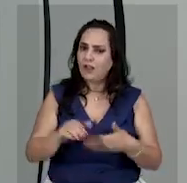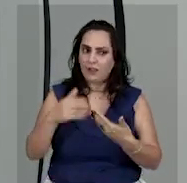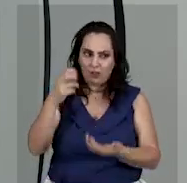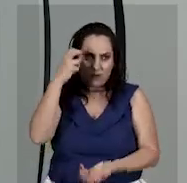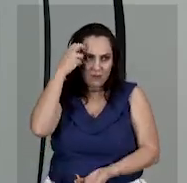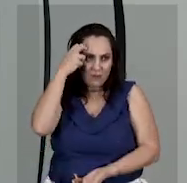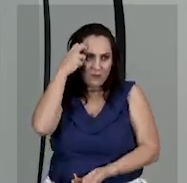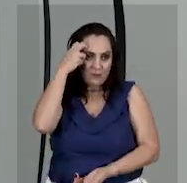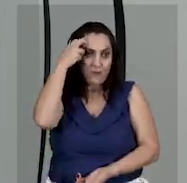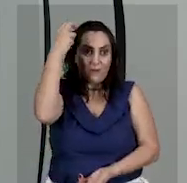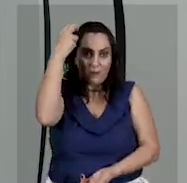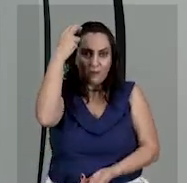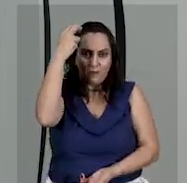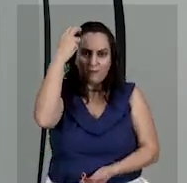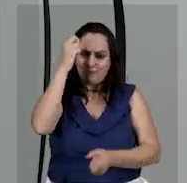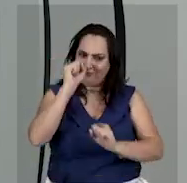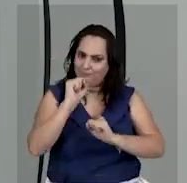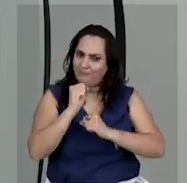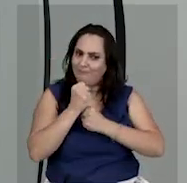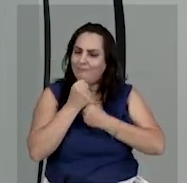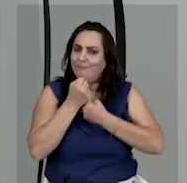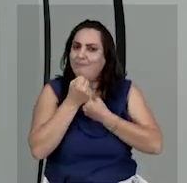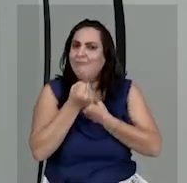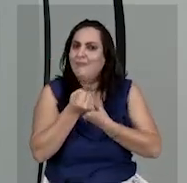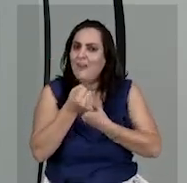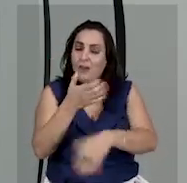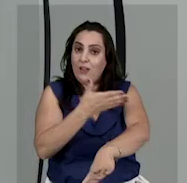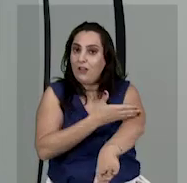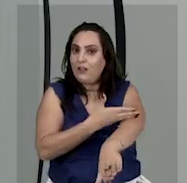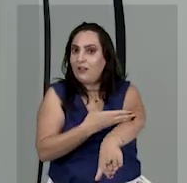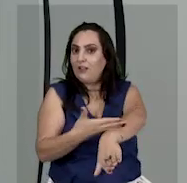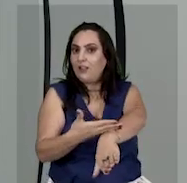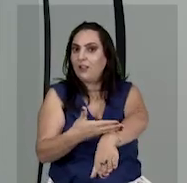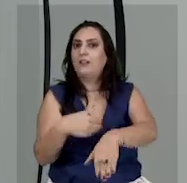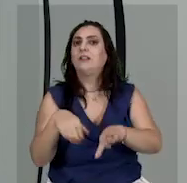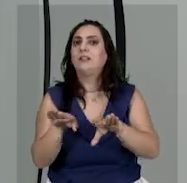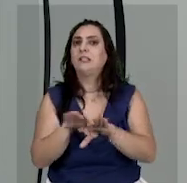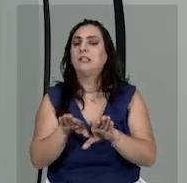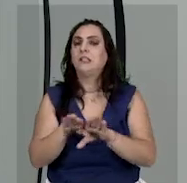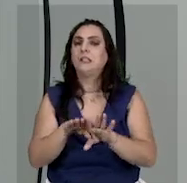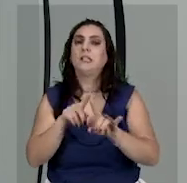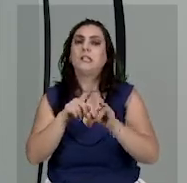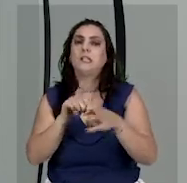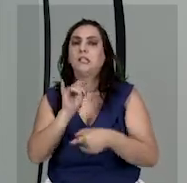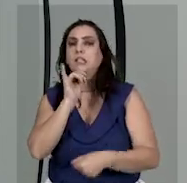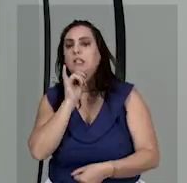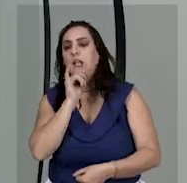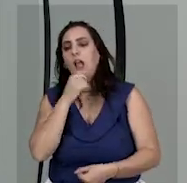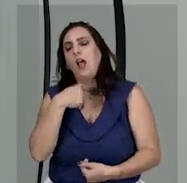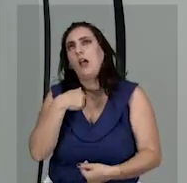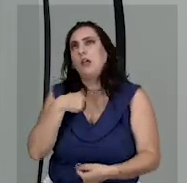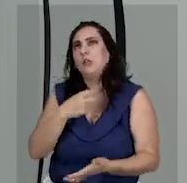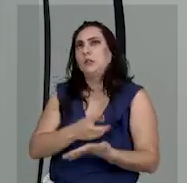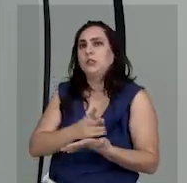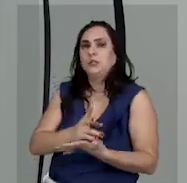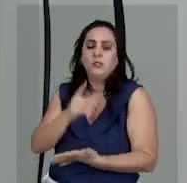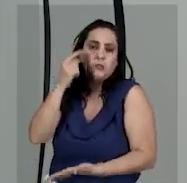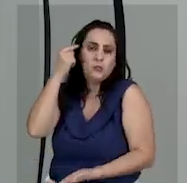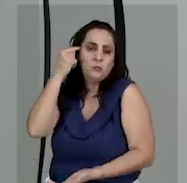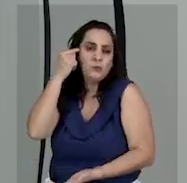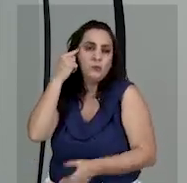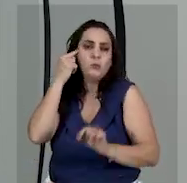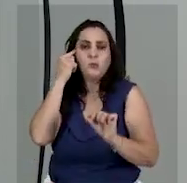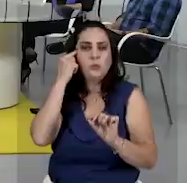muito forte, né? Os hábitos também. Então, eu sempre acho que a presença